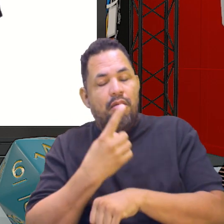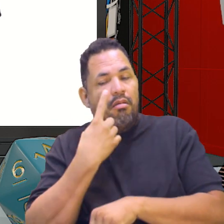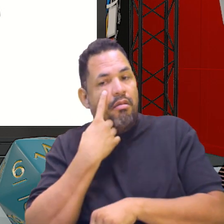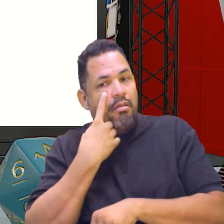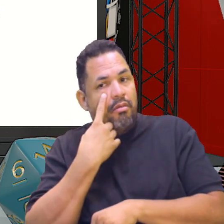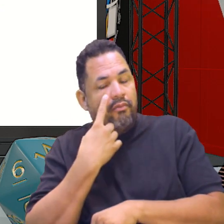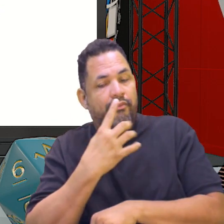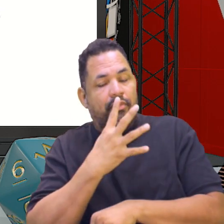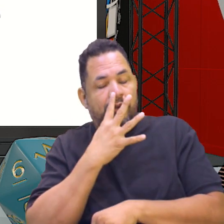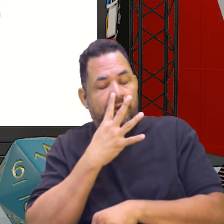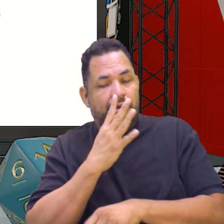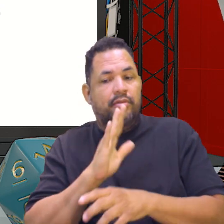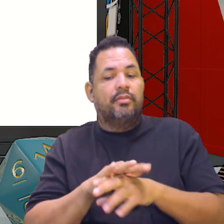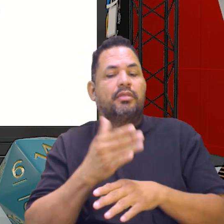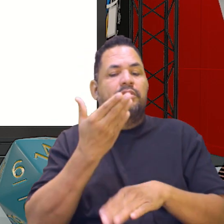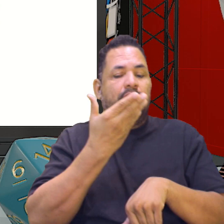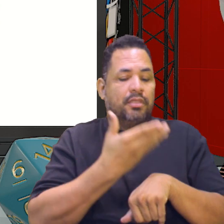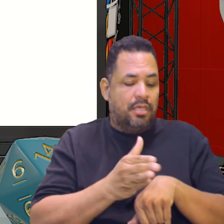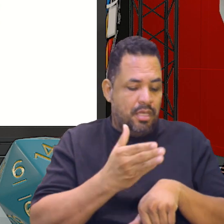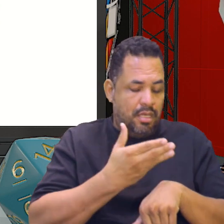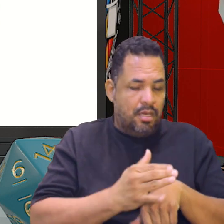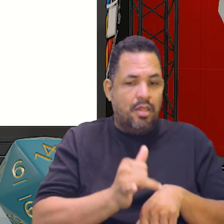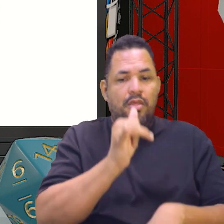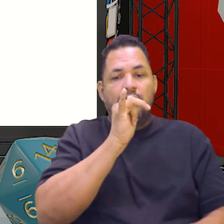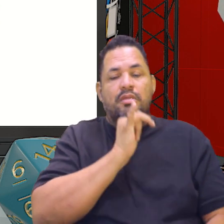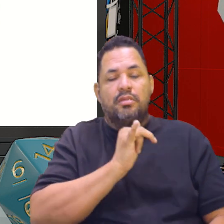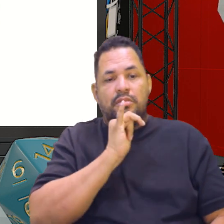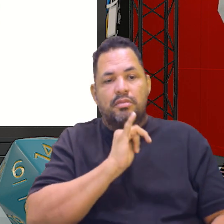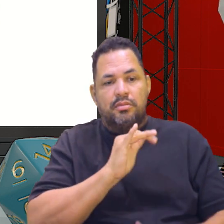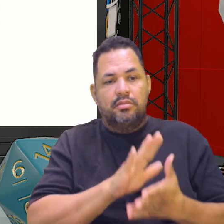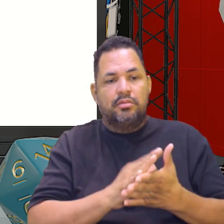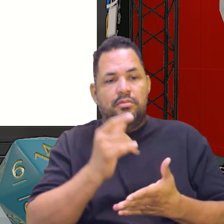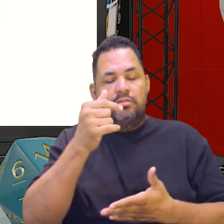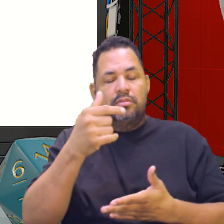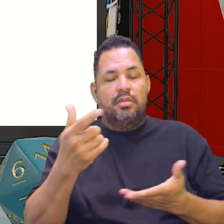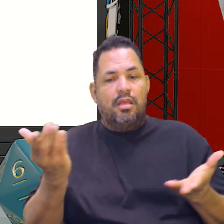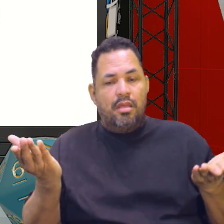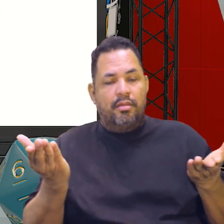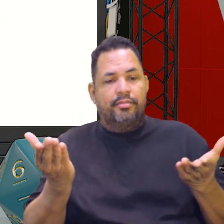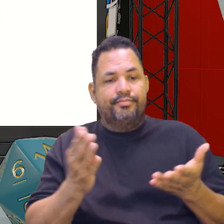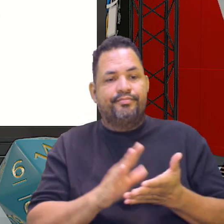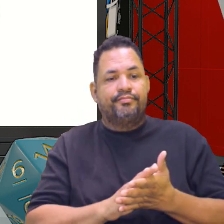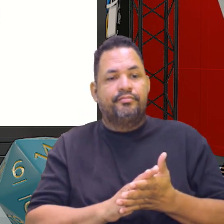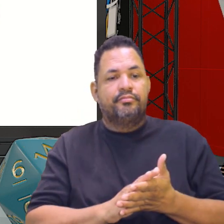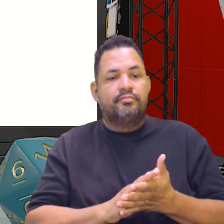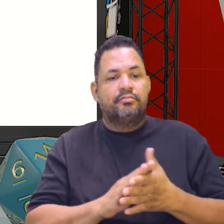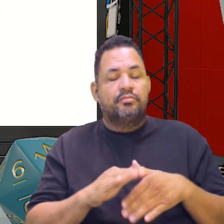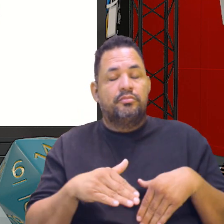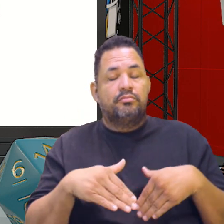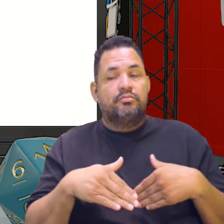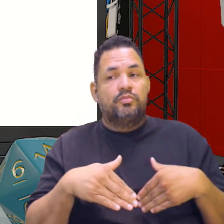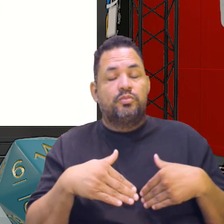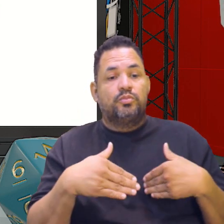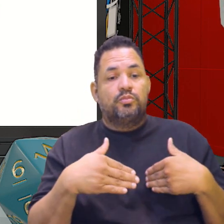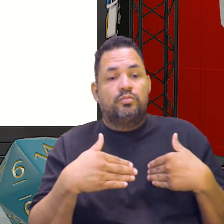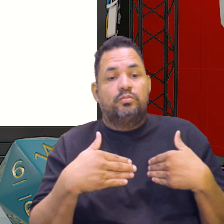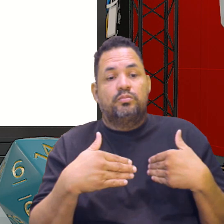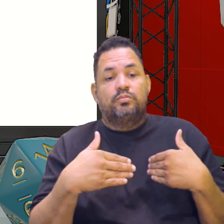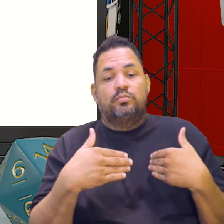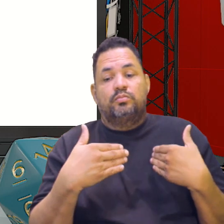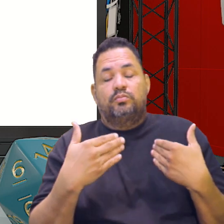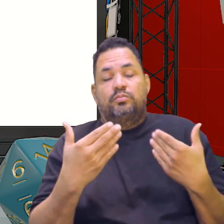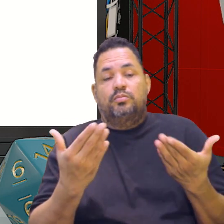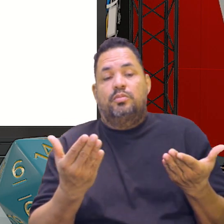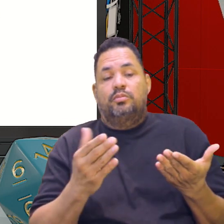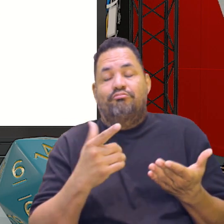sala é pouco. Refaçam pelo menos os exemplos que a gente procura sempre trazer bastante na aula. Quando a gente não traz muitas em grande quantidade, porque não